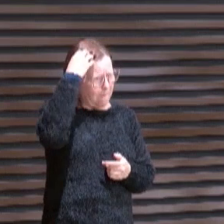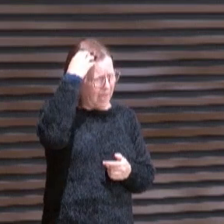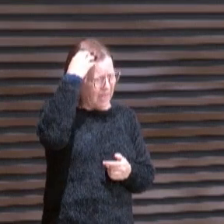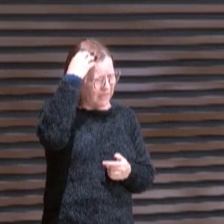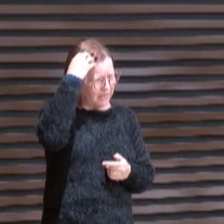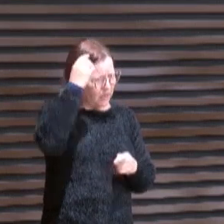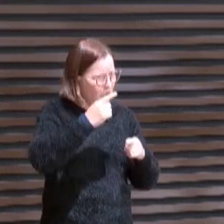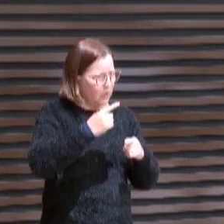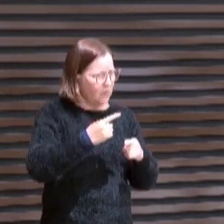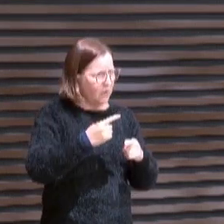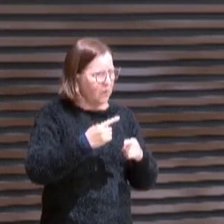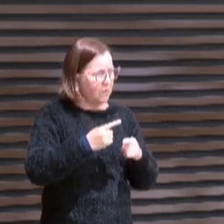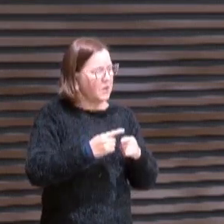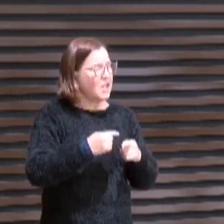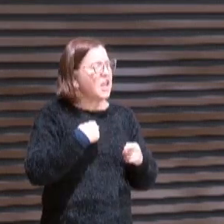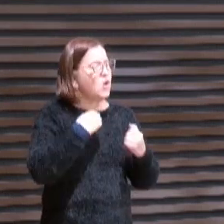ser condenado.